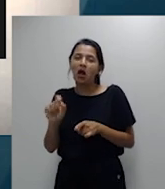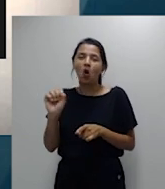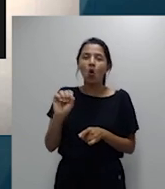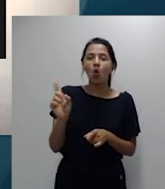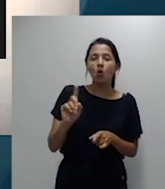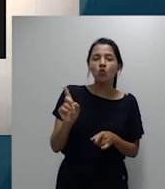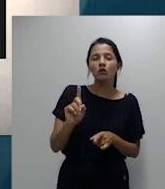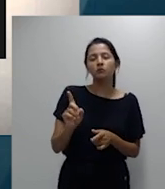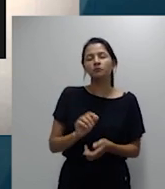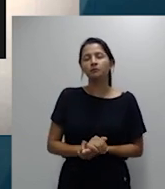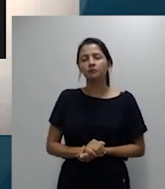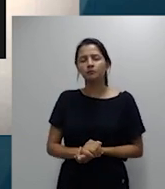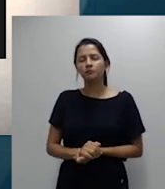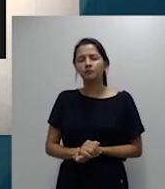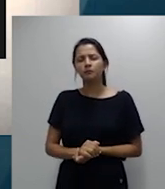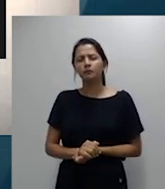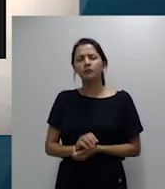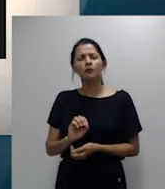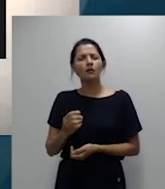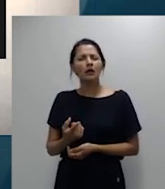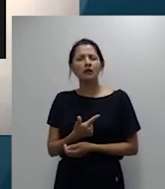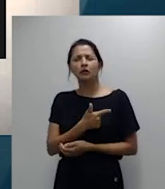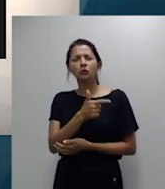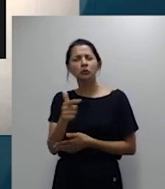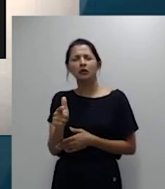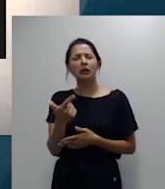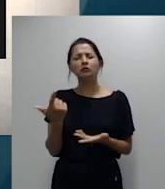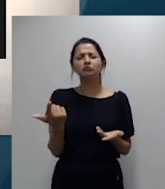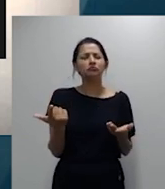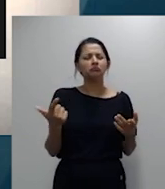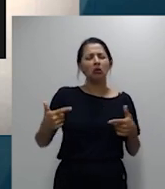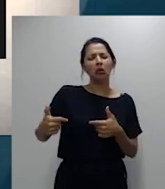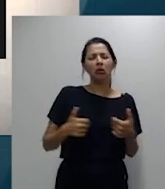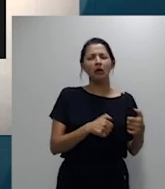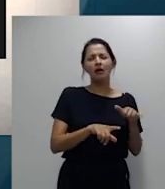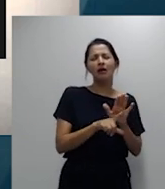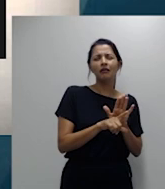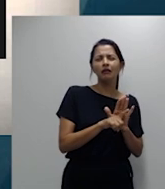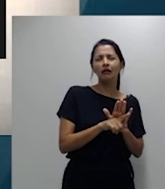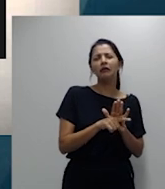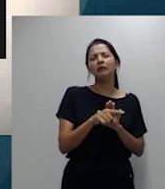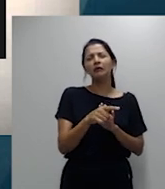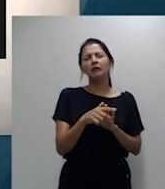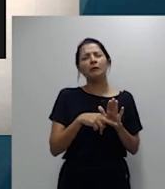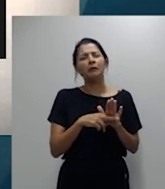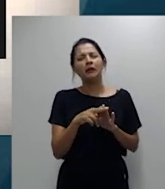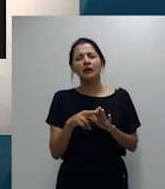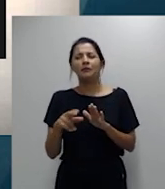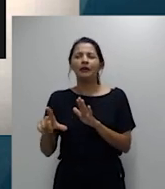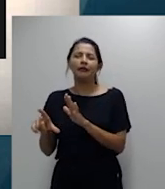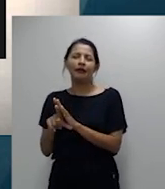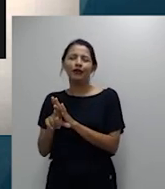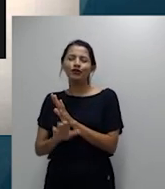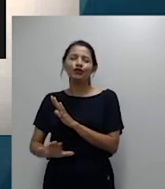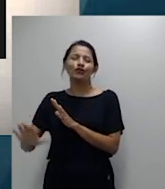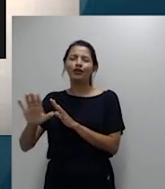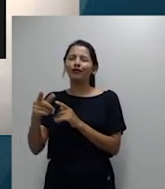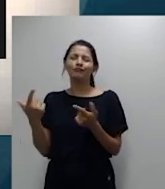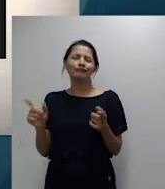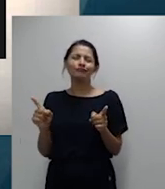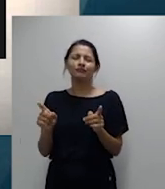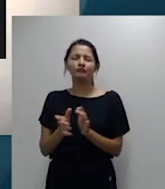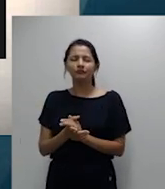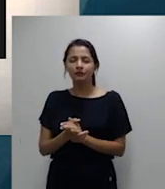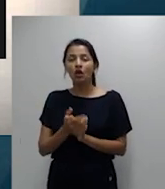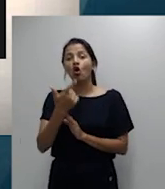não há nenhum conflito entre a lei mínima EA lei geral de telecomunicações e mais a lei kandir